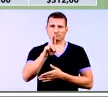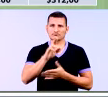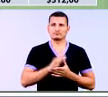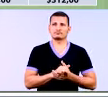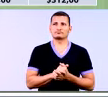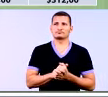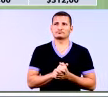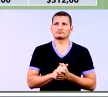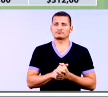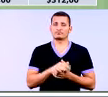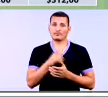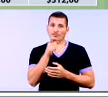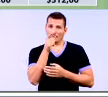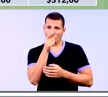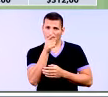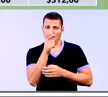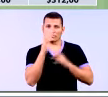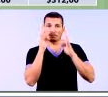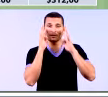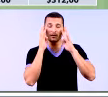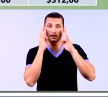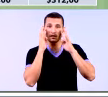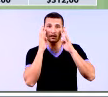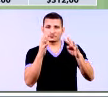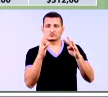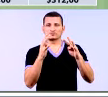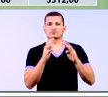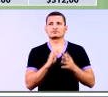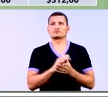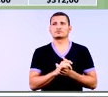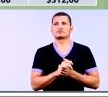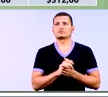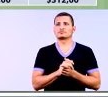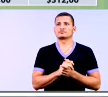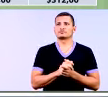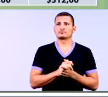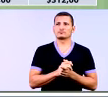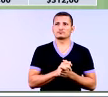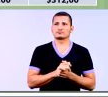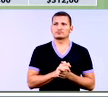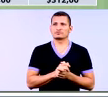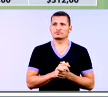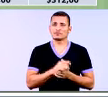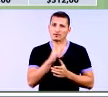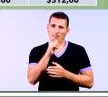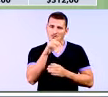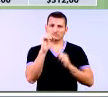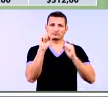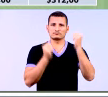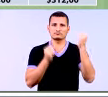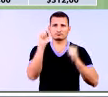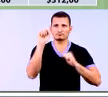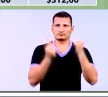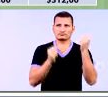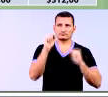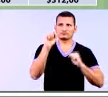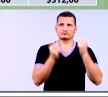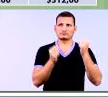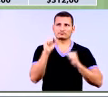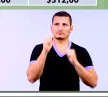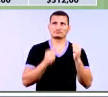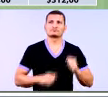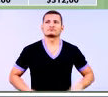aqui a gente vai chamar a atenção para um detalhe. Isso aqui é um fabricante, tá vendo? Todos